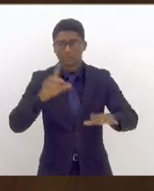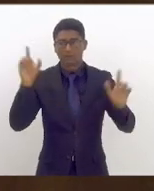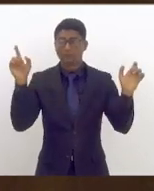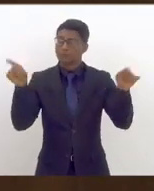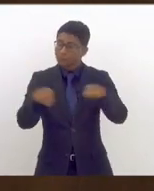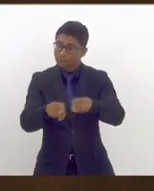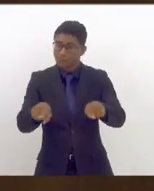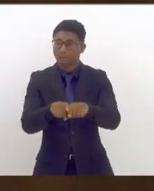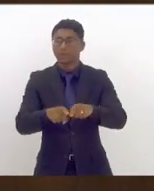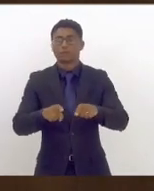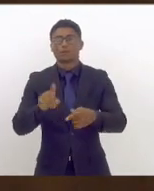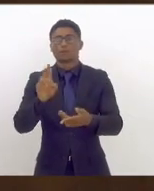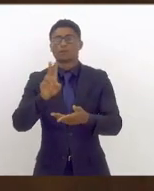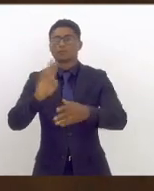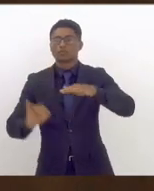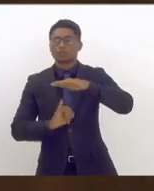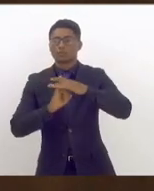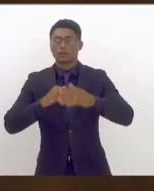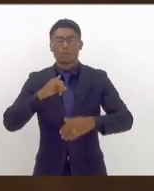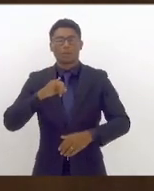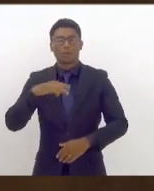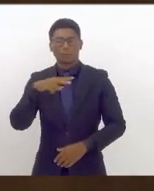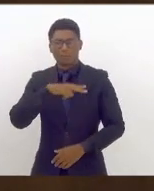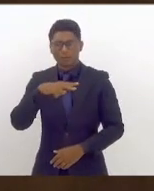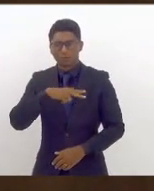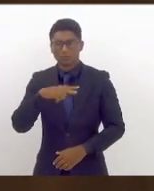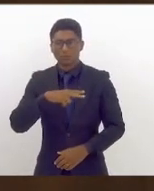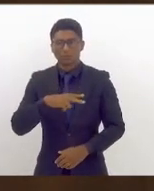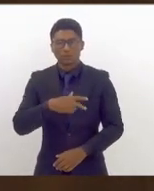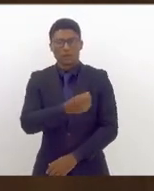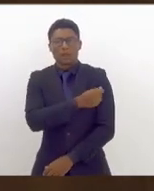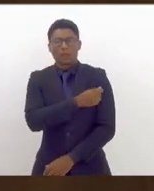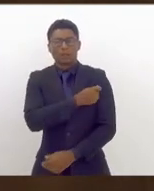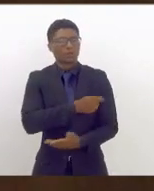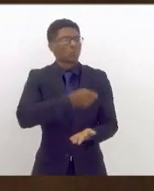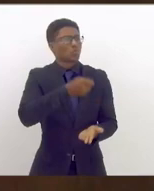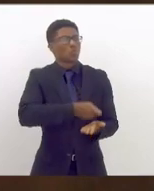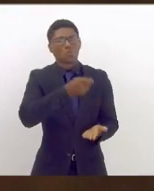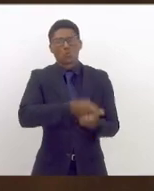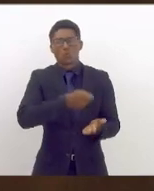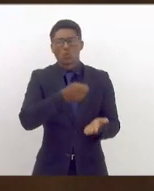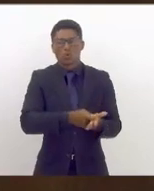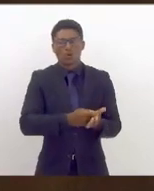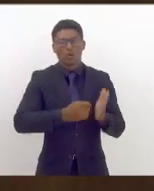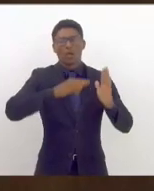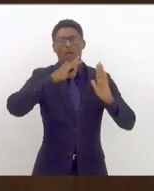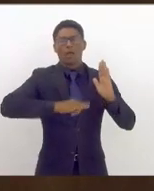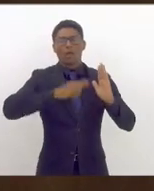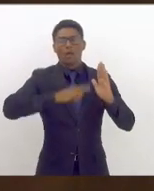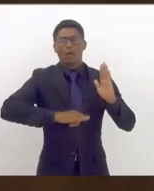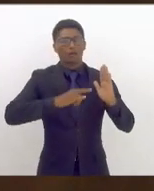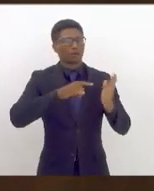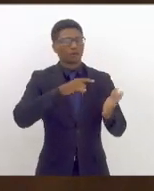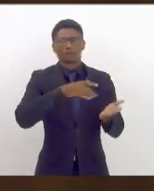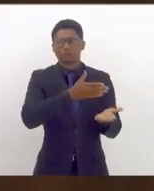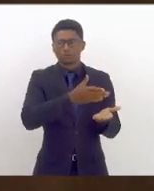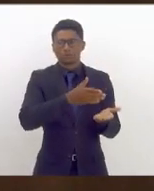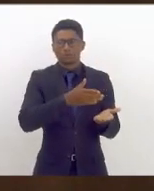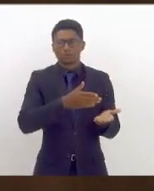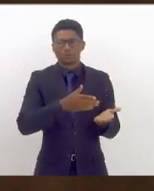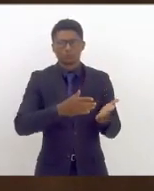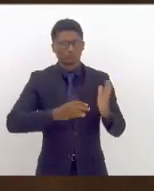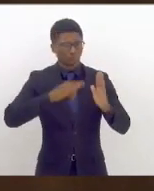nas instituições privadas se cobra do Estudante até mesmo uma declaração emitiram um documento que você está